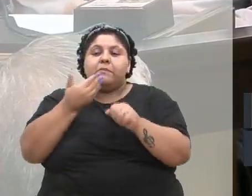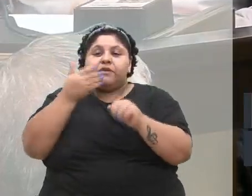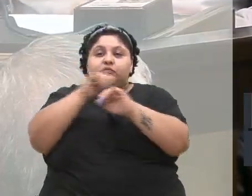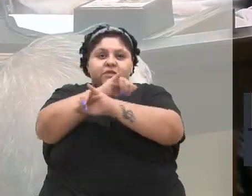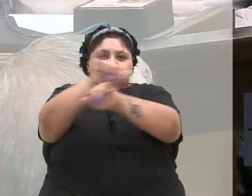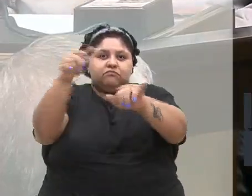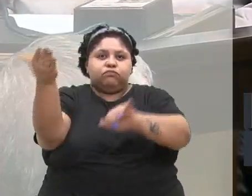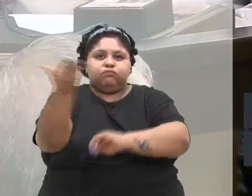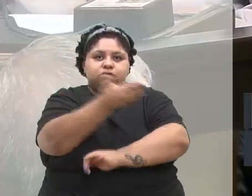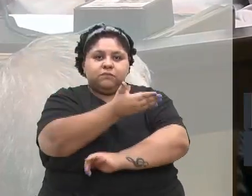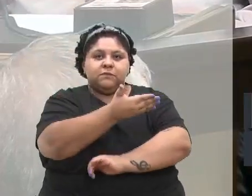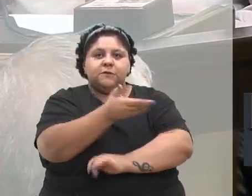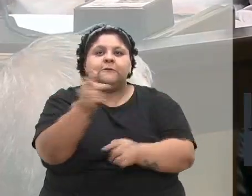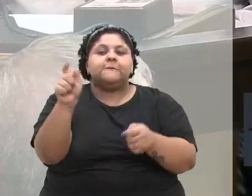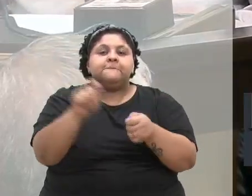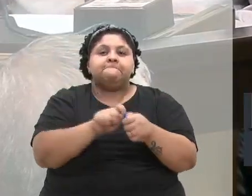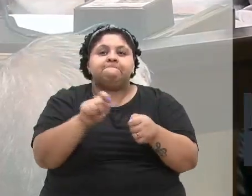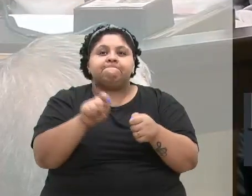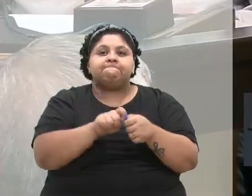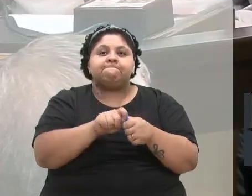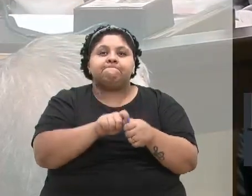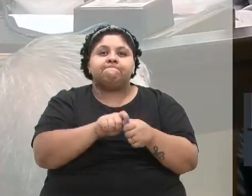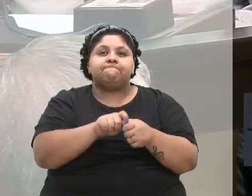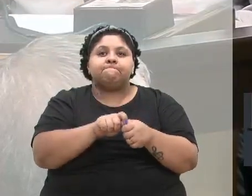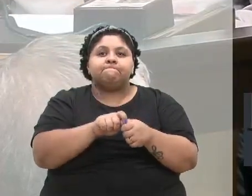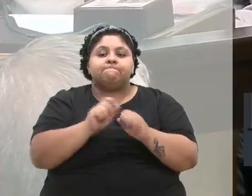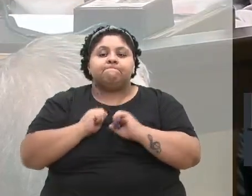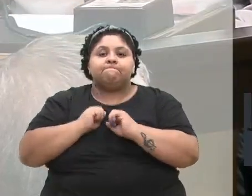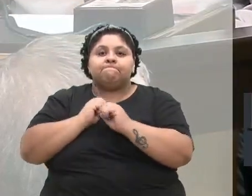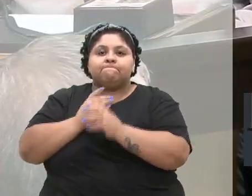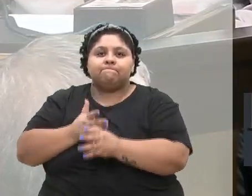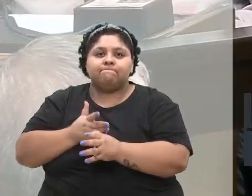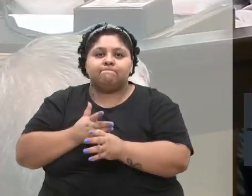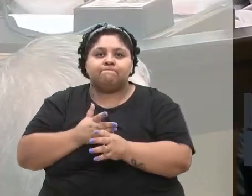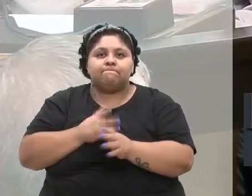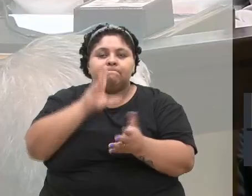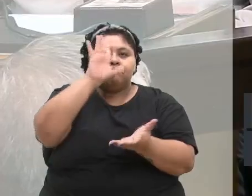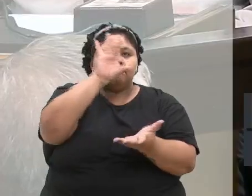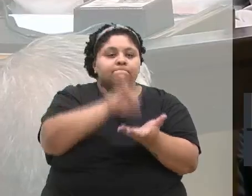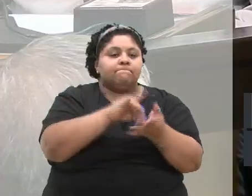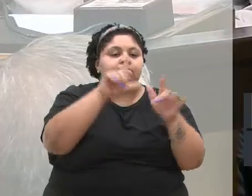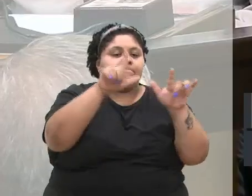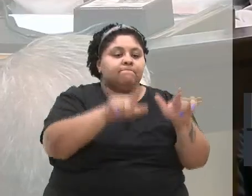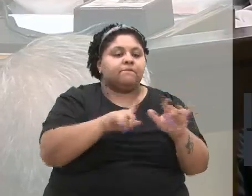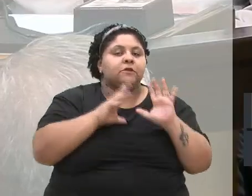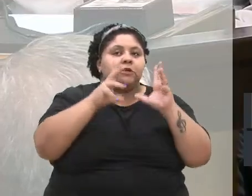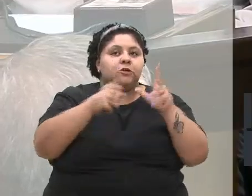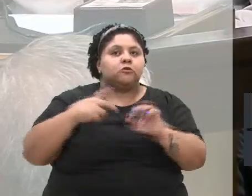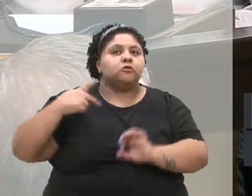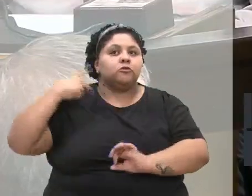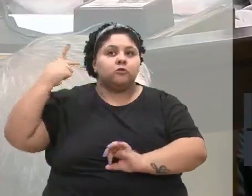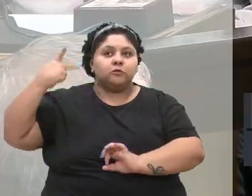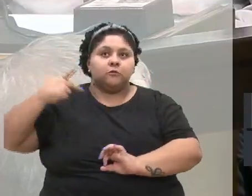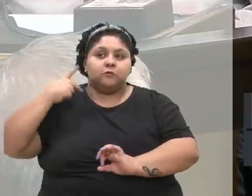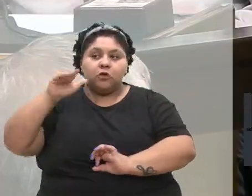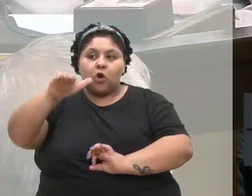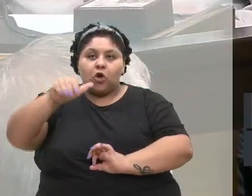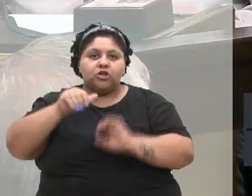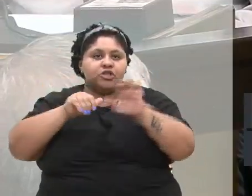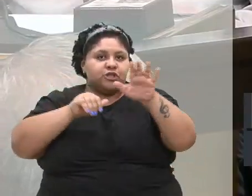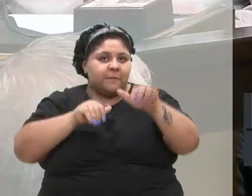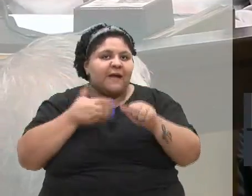vereadores que estaremos fazendo um ato desta ascensão lá no local e todos os vereadores estarão sendo convidados